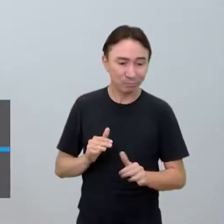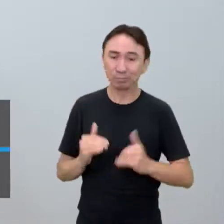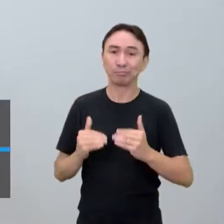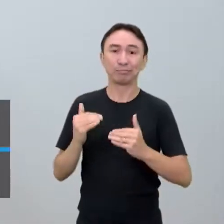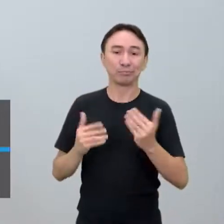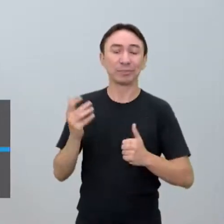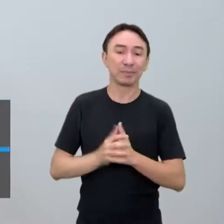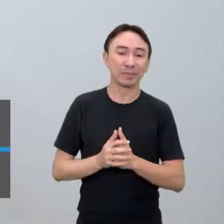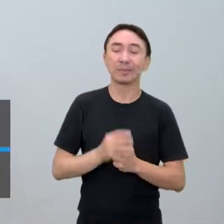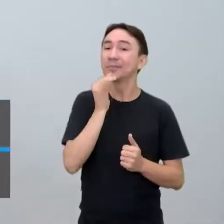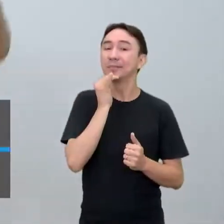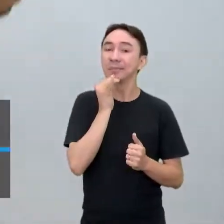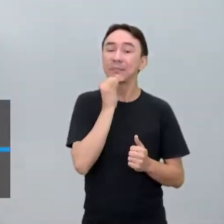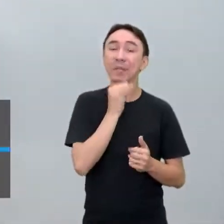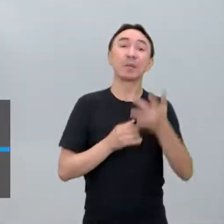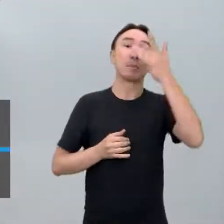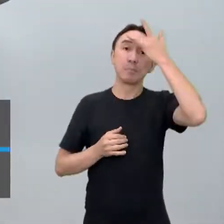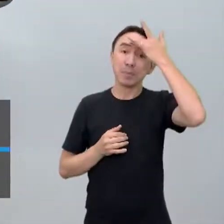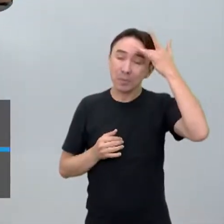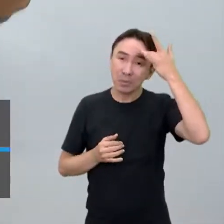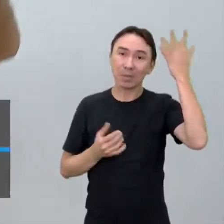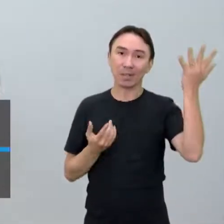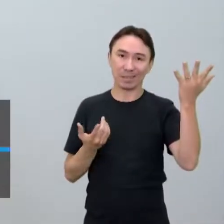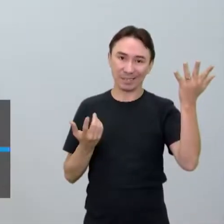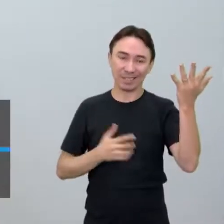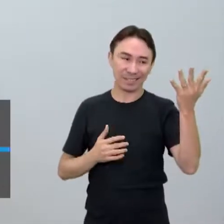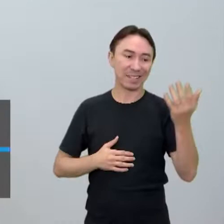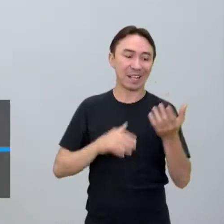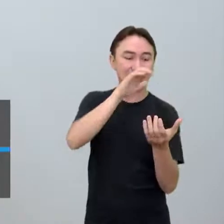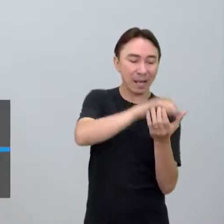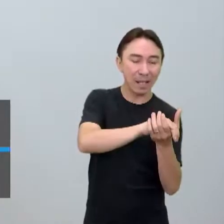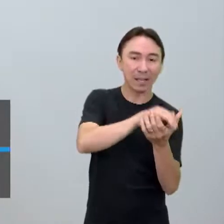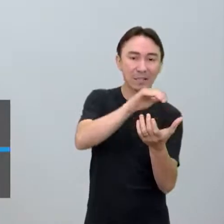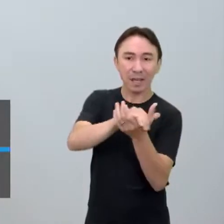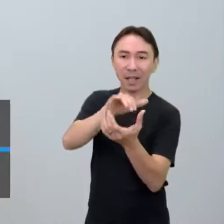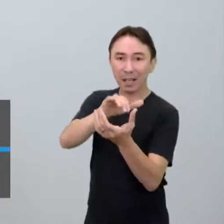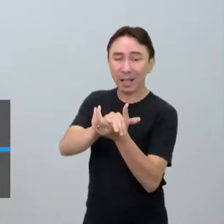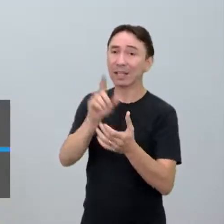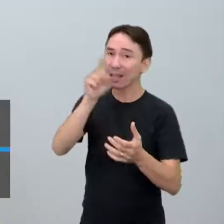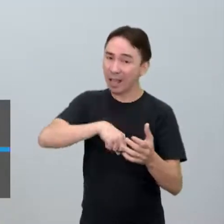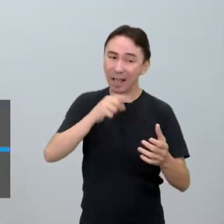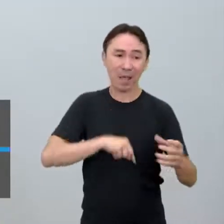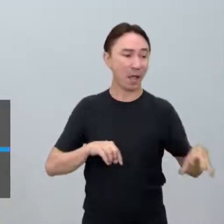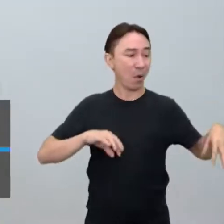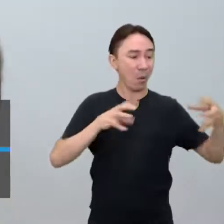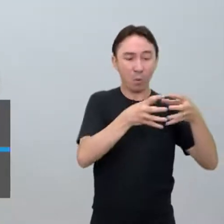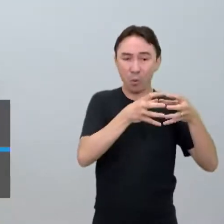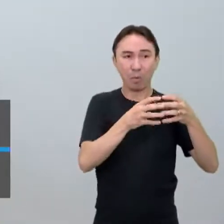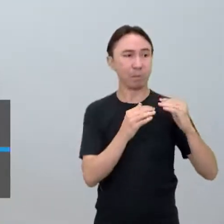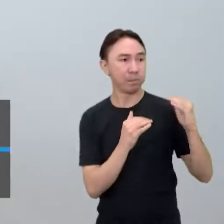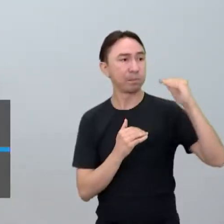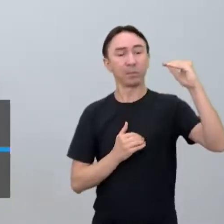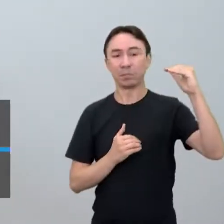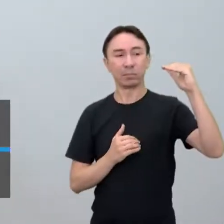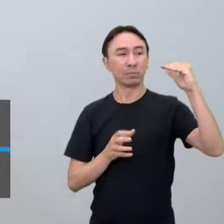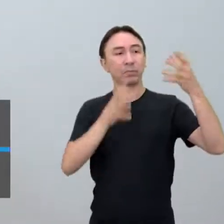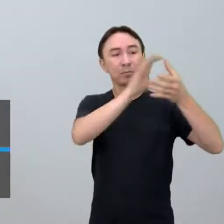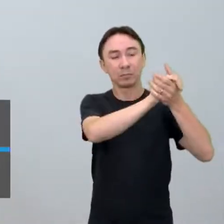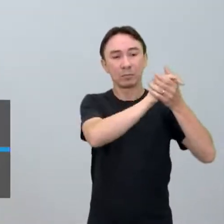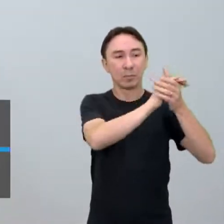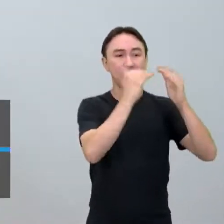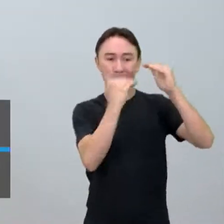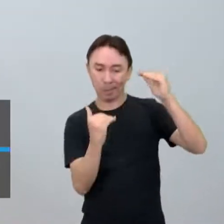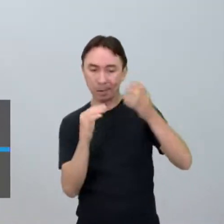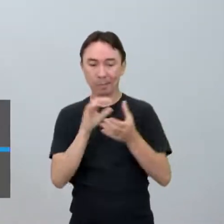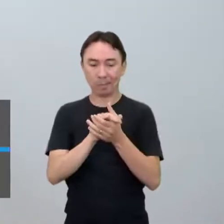quase sempre entre pessoas do mesmo extrato social. Sim. E aí o que acontece? As fortunas se